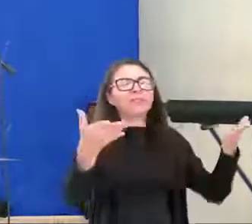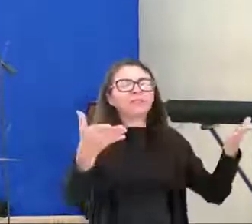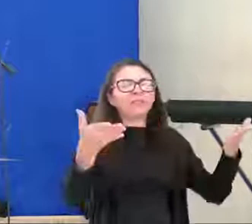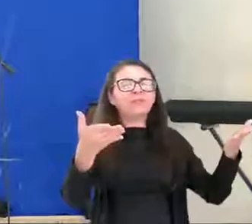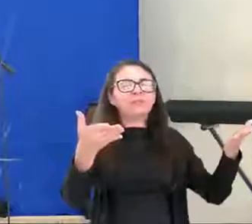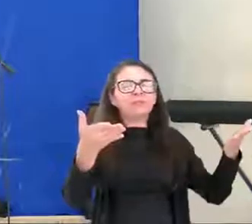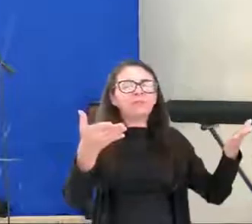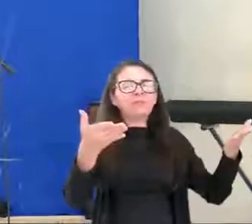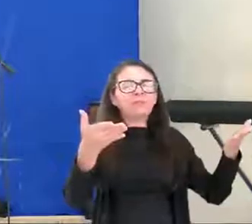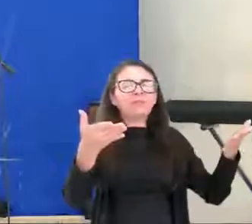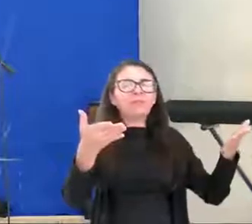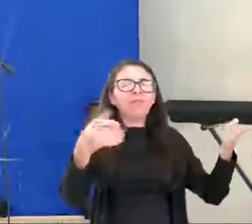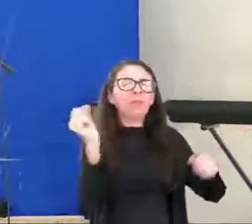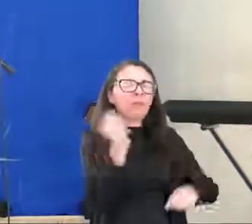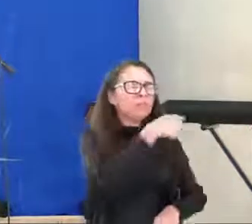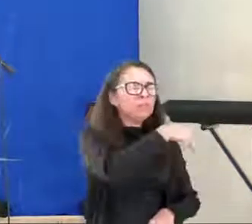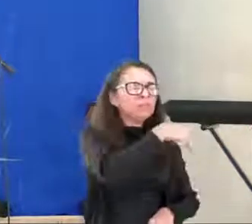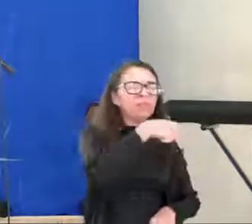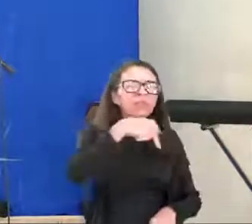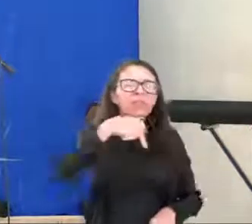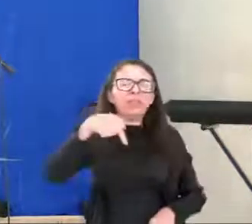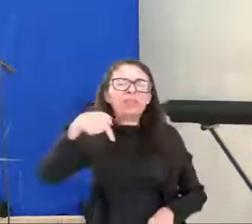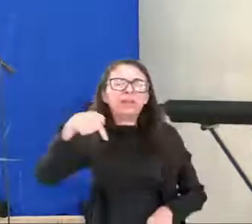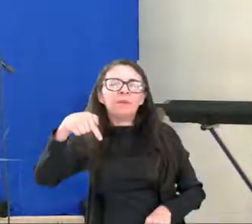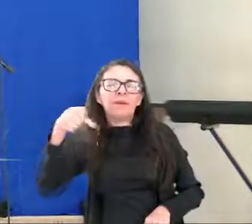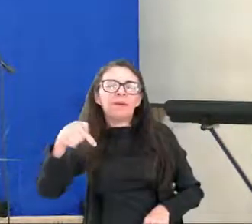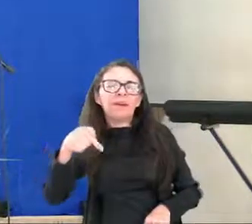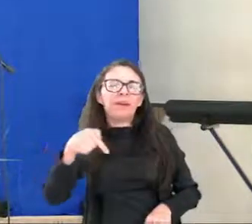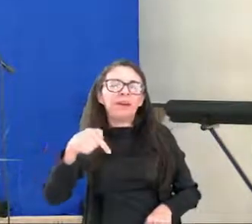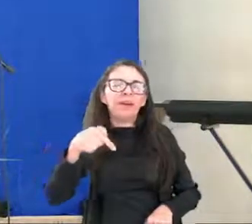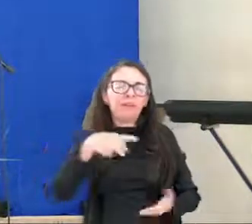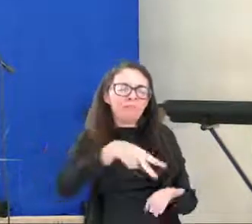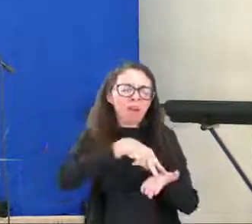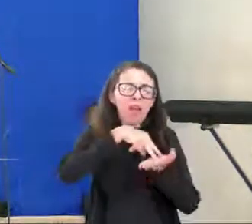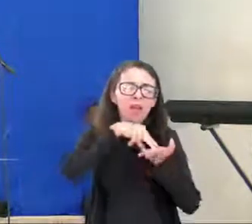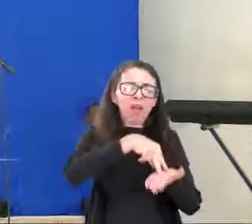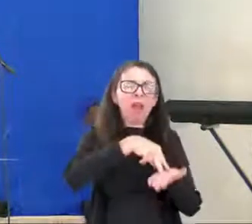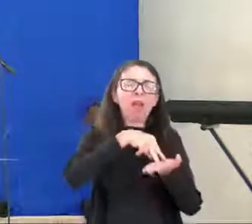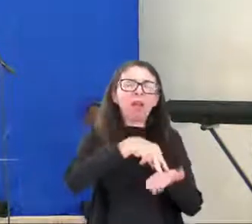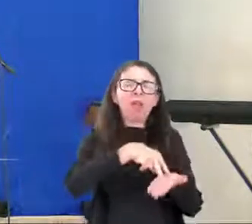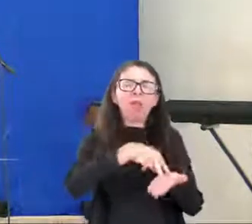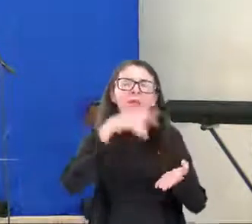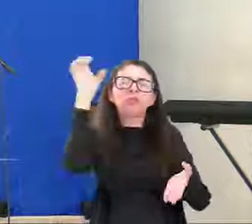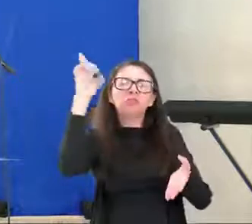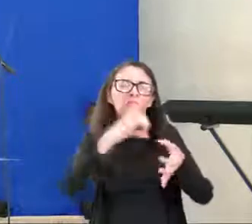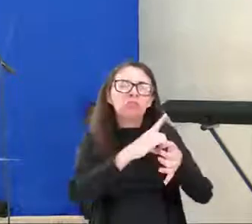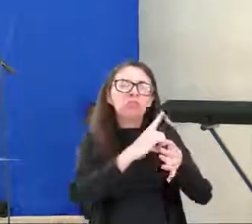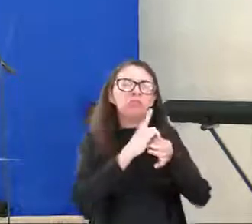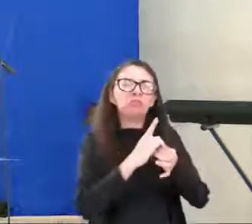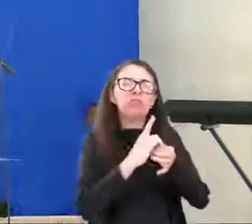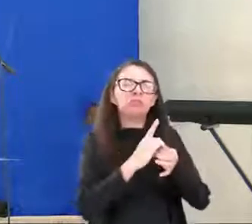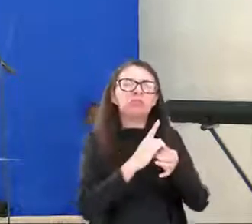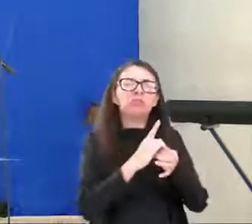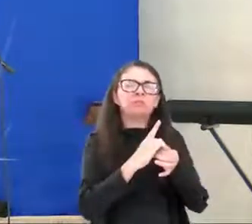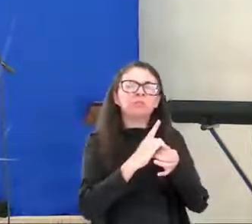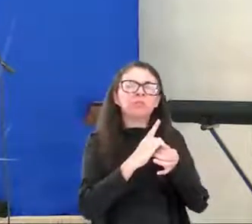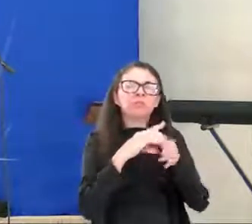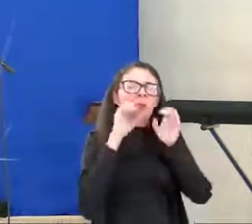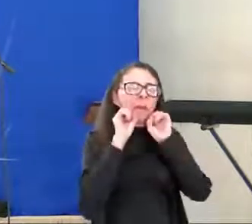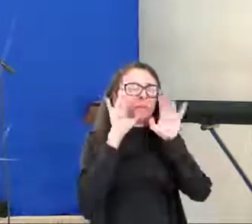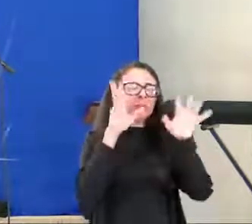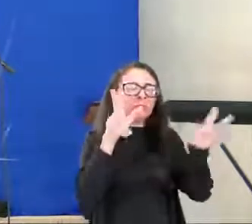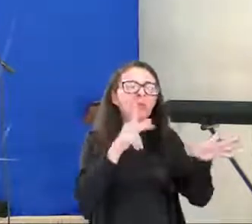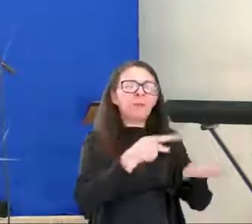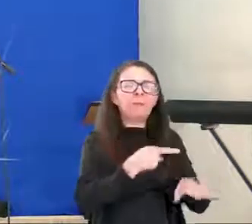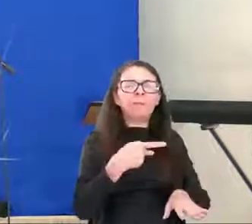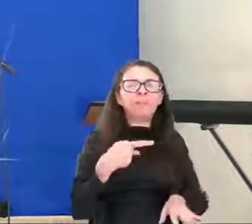e capacita-nos, ó Pai, para o culto da noite, abençoando quem for pregar, o pastor. Meu Pai, em nome de Jesus, e a todos que aqui estão